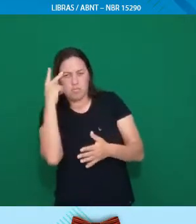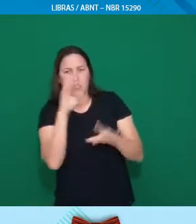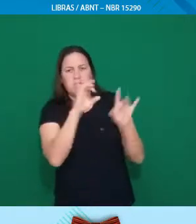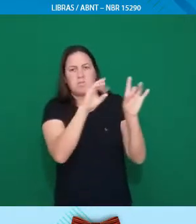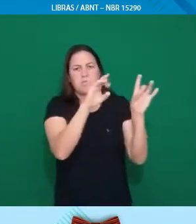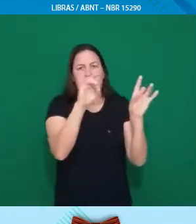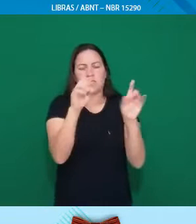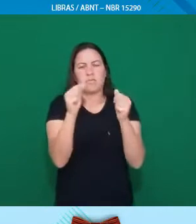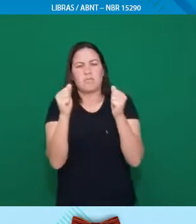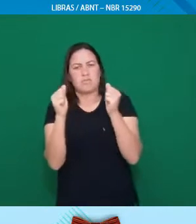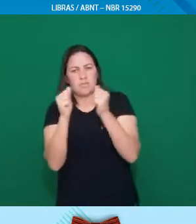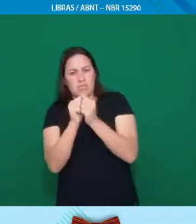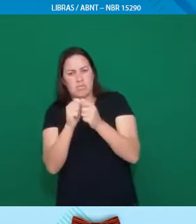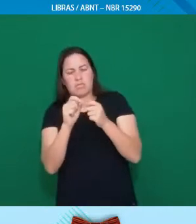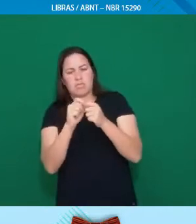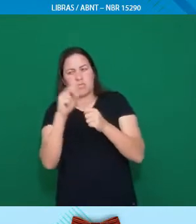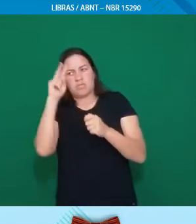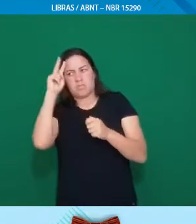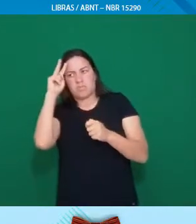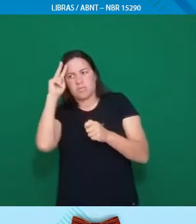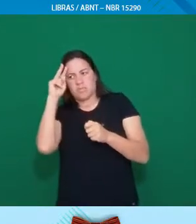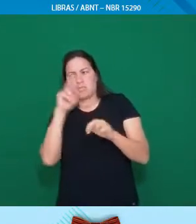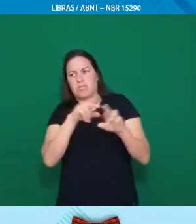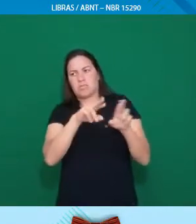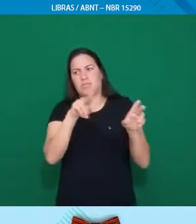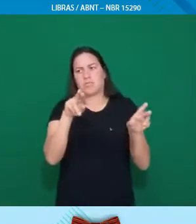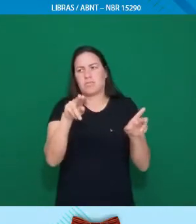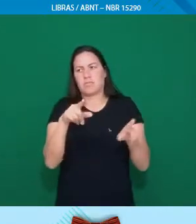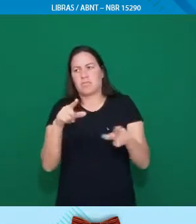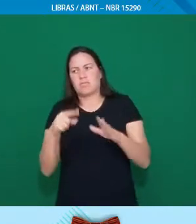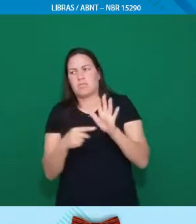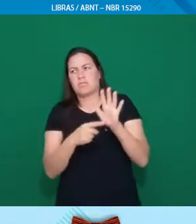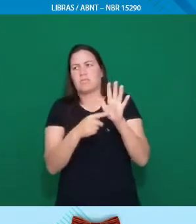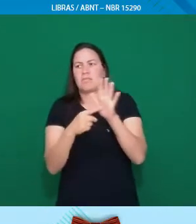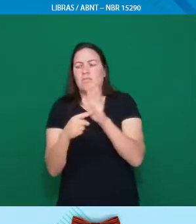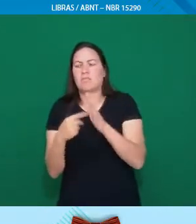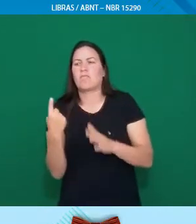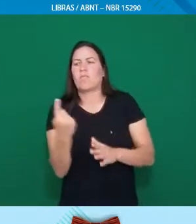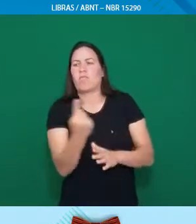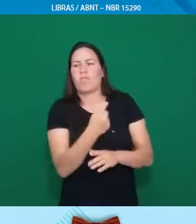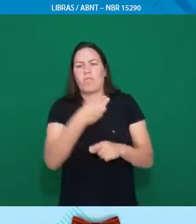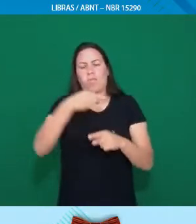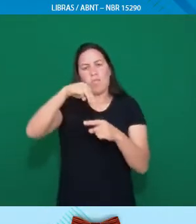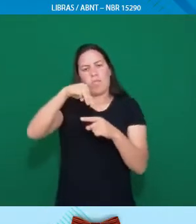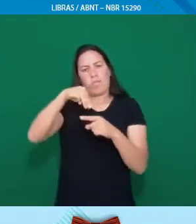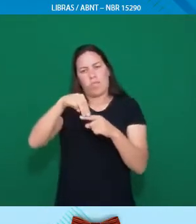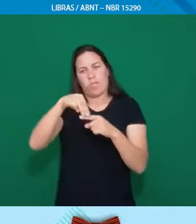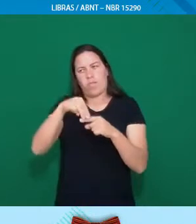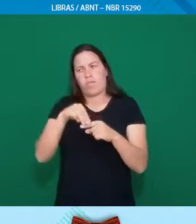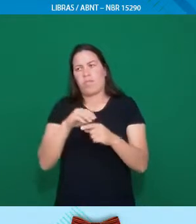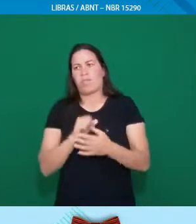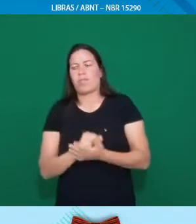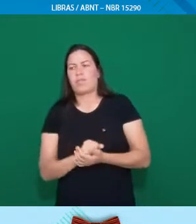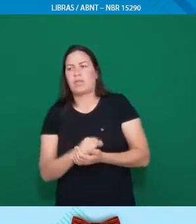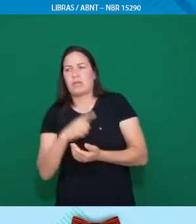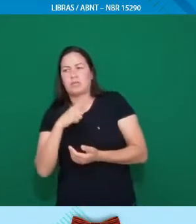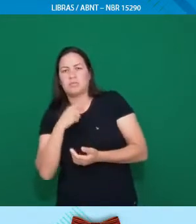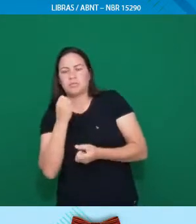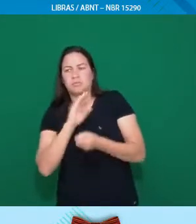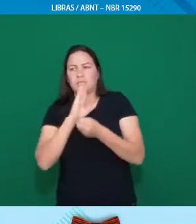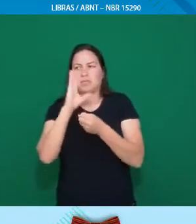pessoas que fizeram o seu diferencial E trouxeram e benefício ao nosso município nas população